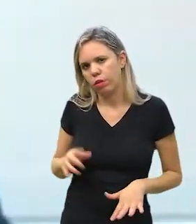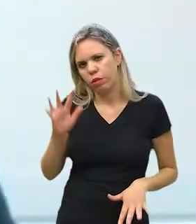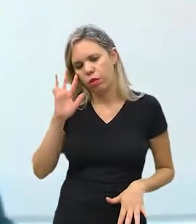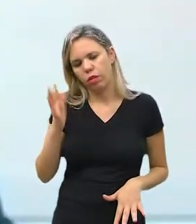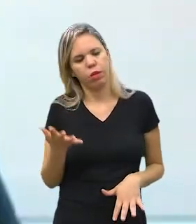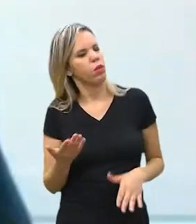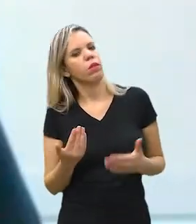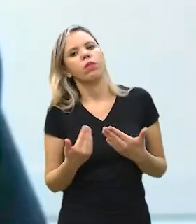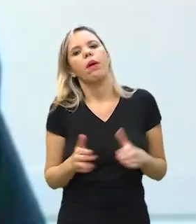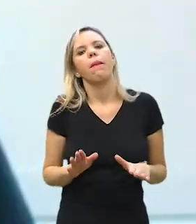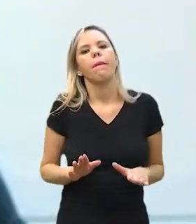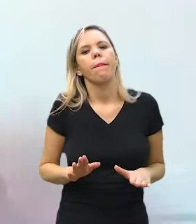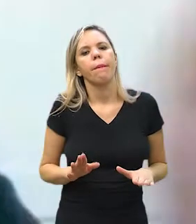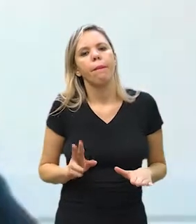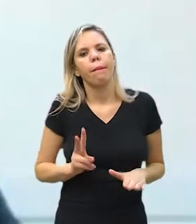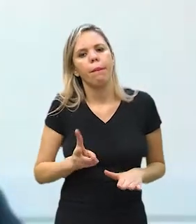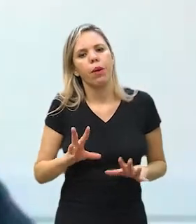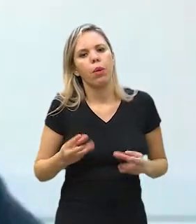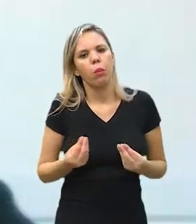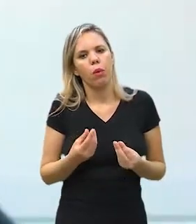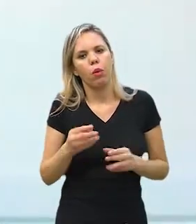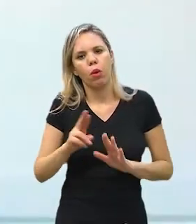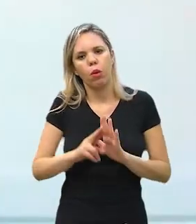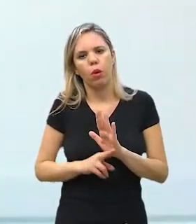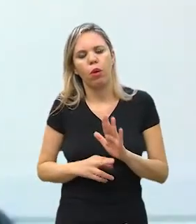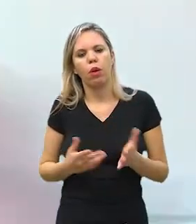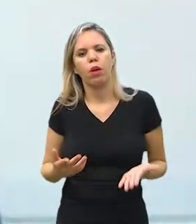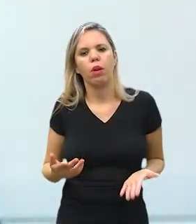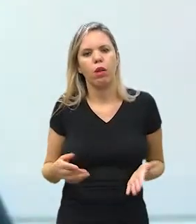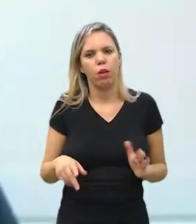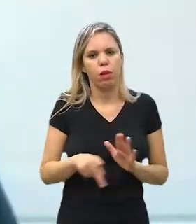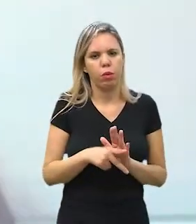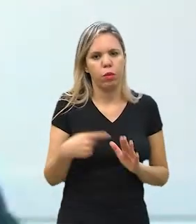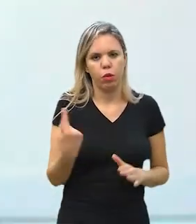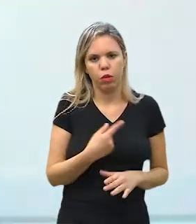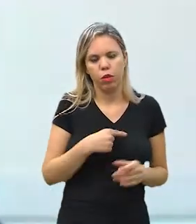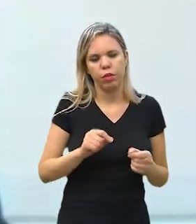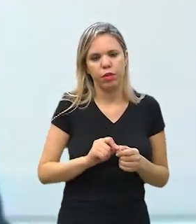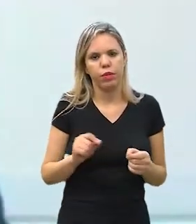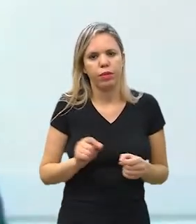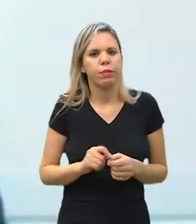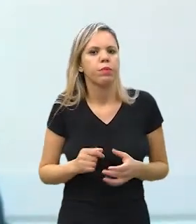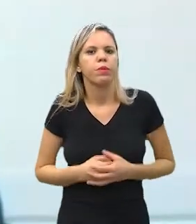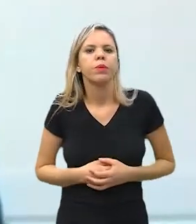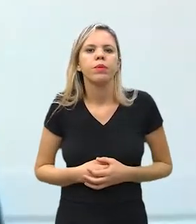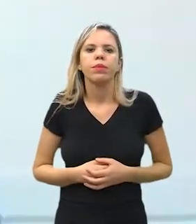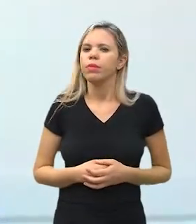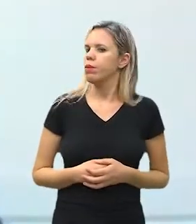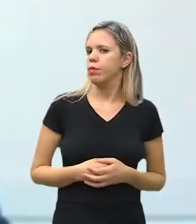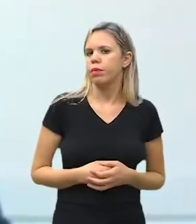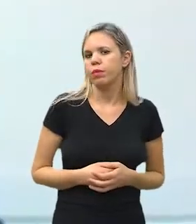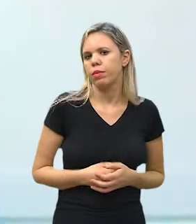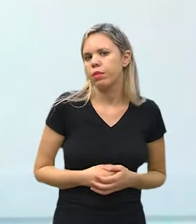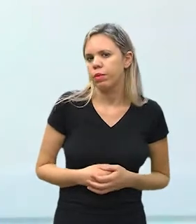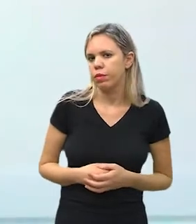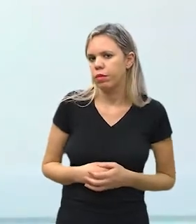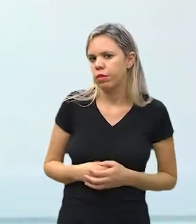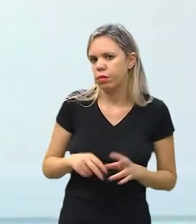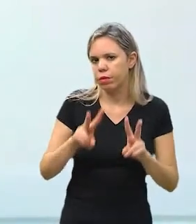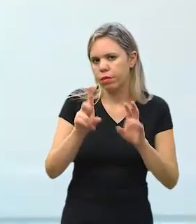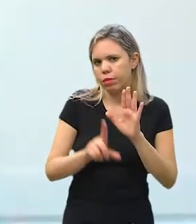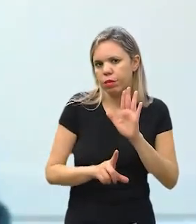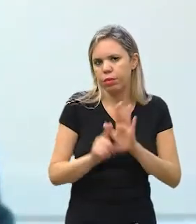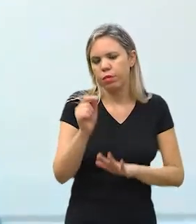que que não ia. E aí a gente resolveu abrir seguindo um monte de protocolos próprios que a gente fez. E